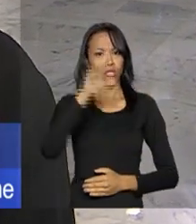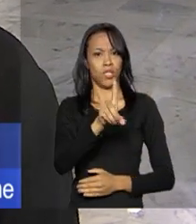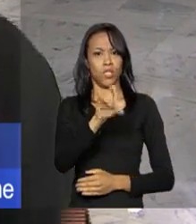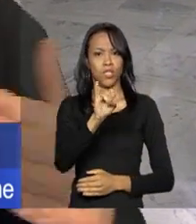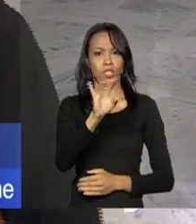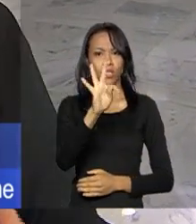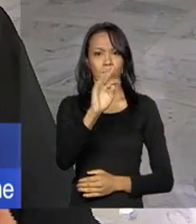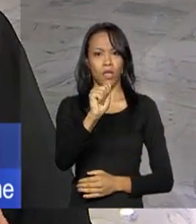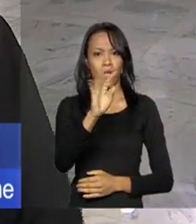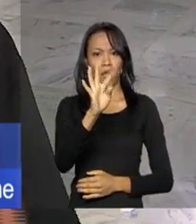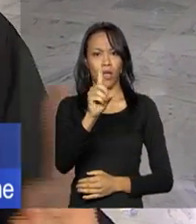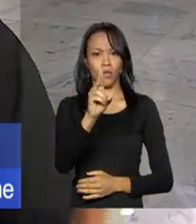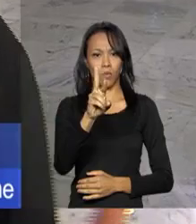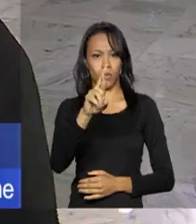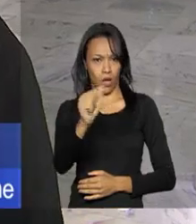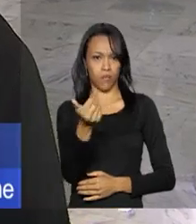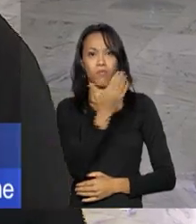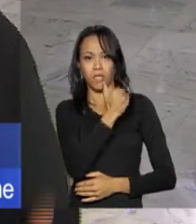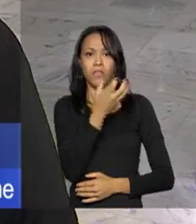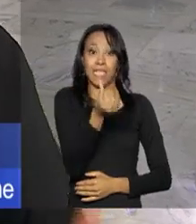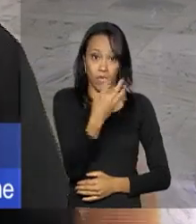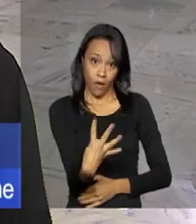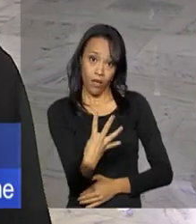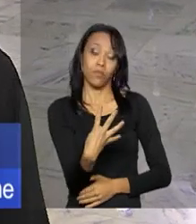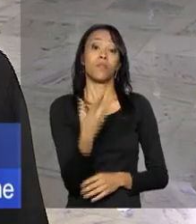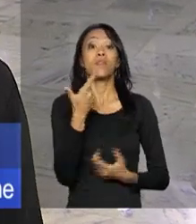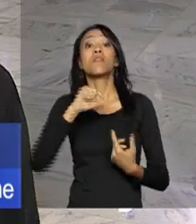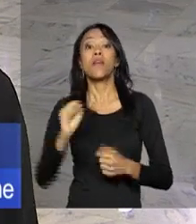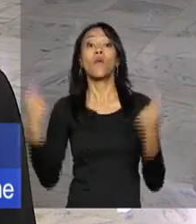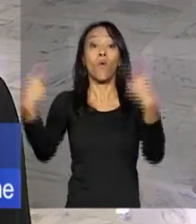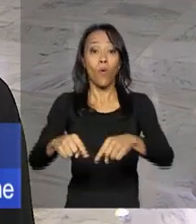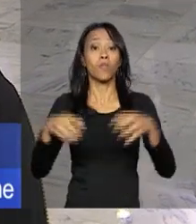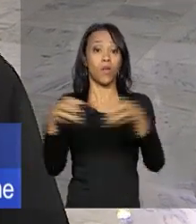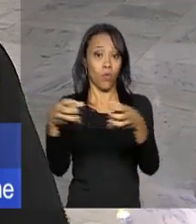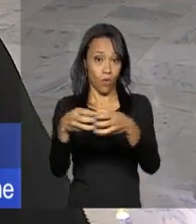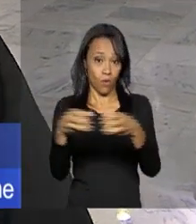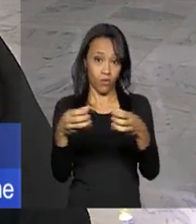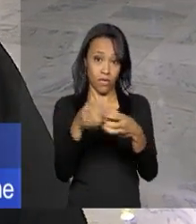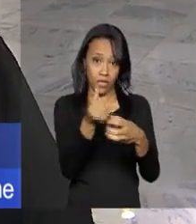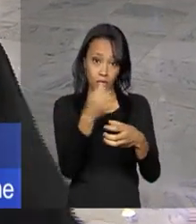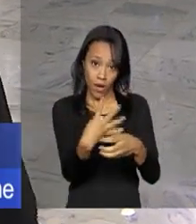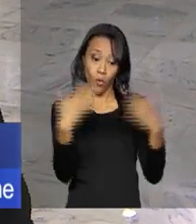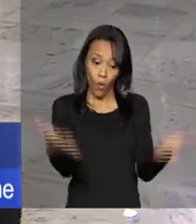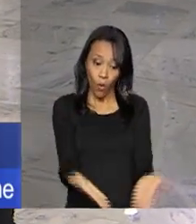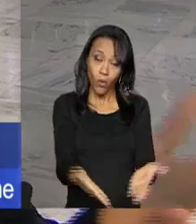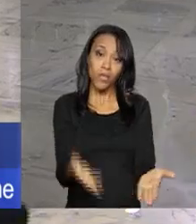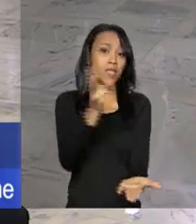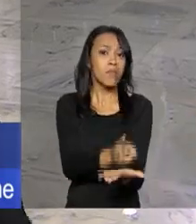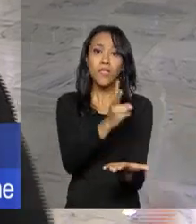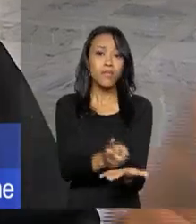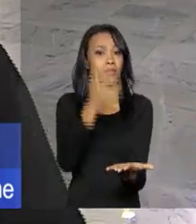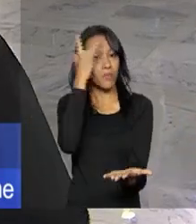1964 e a gente olha hoje são os mesmos e quem tava contra o golpe militar em 64 e hoje são as mesmas